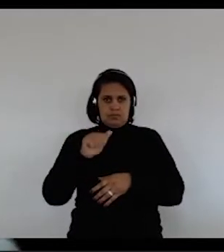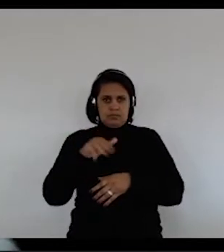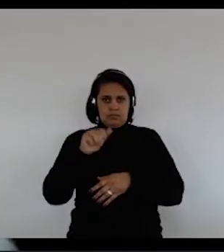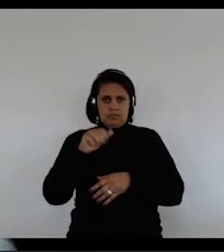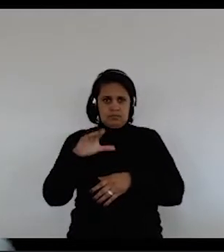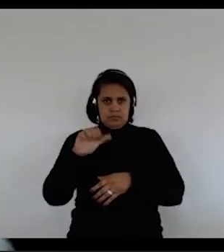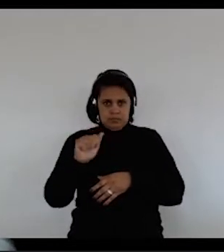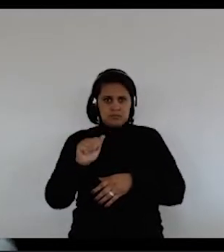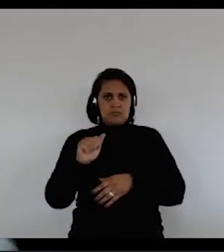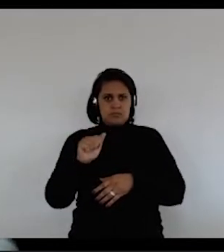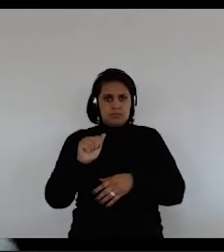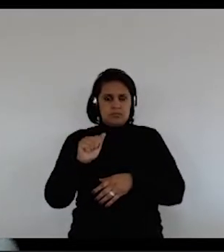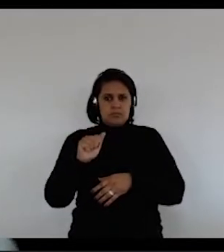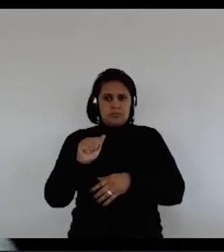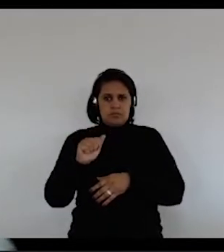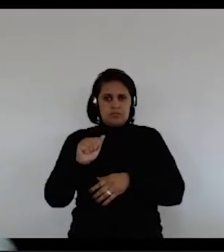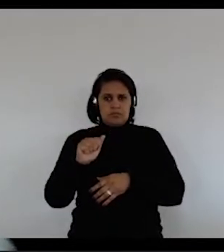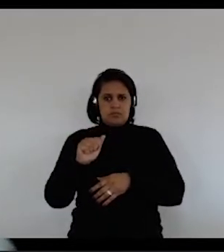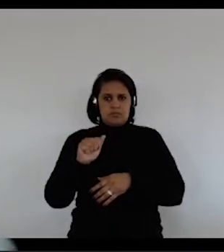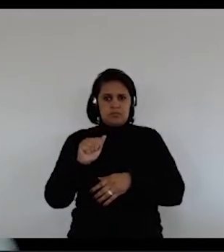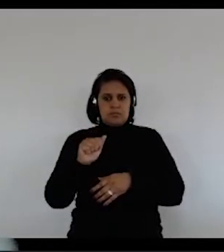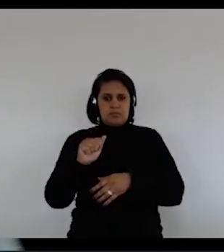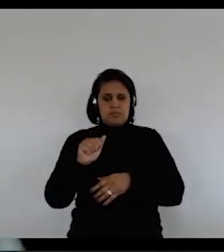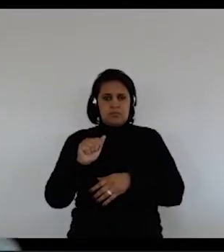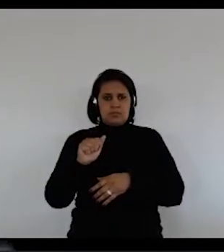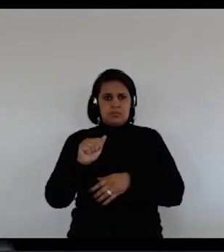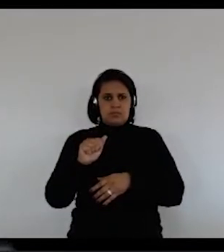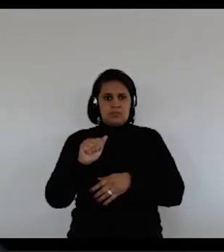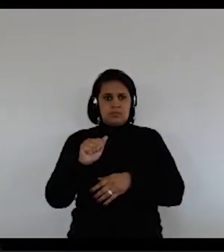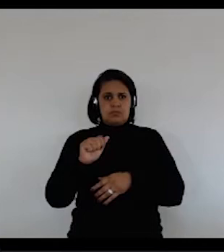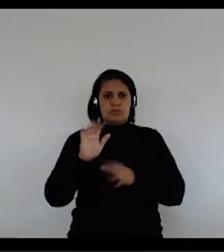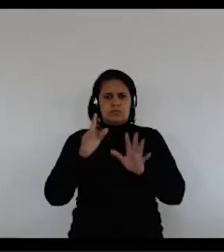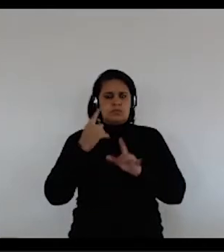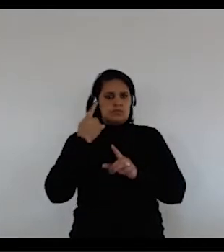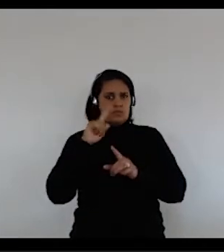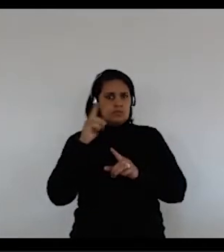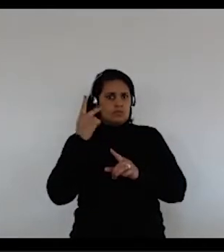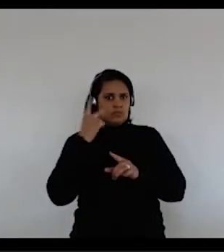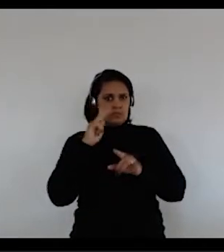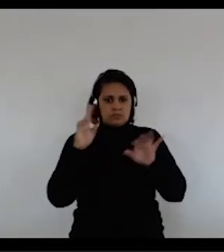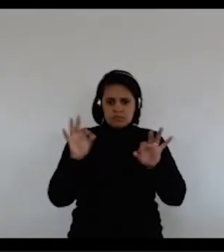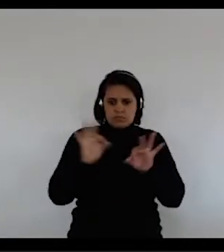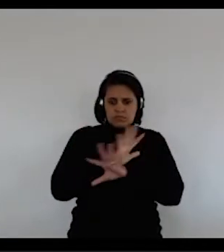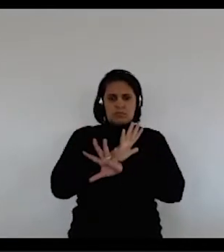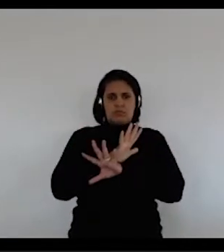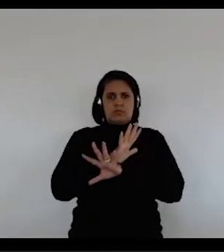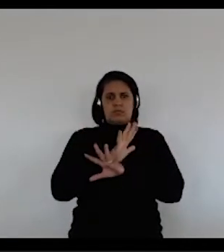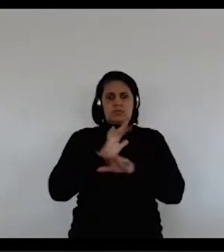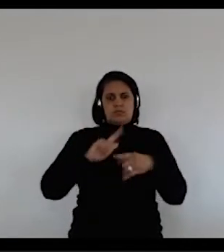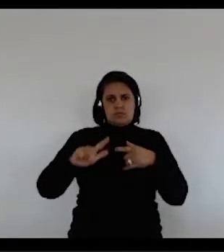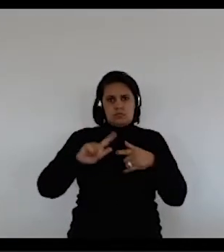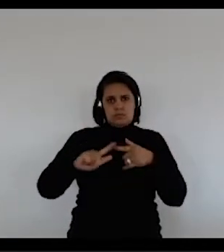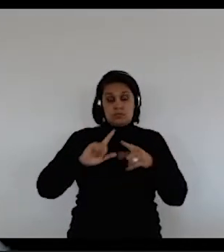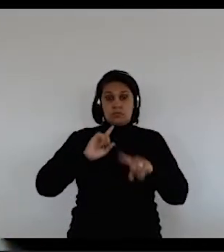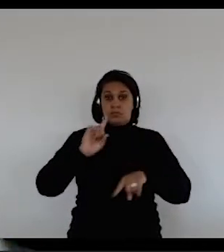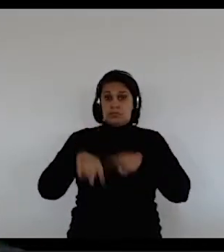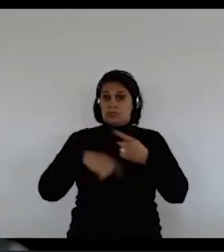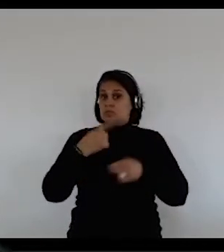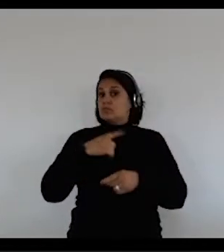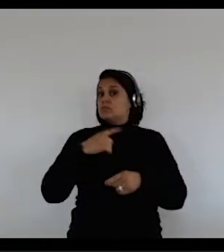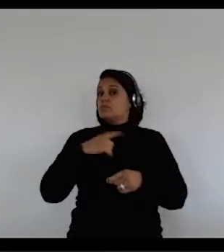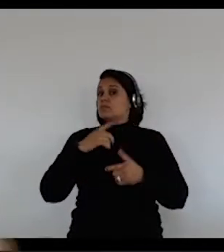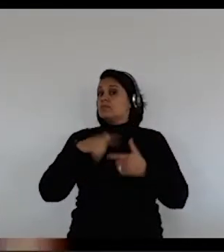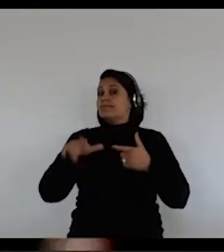urgentes. Em 2 dias foram resolvidas as questões, mas tivemos o grande problema que a